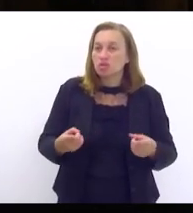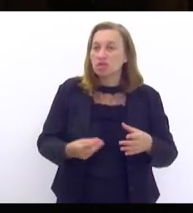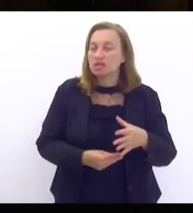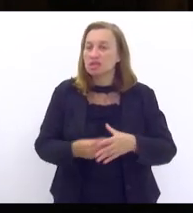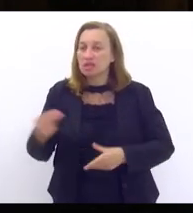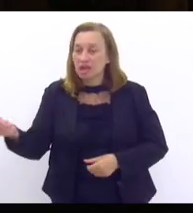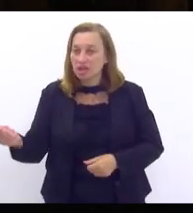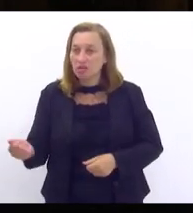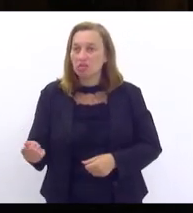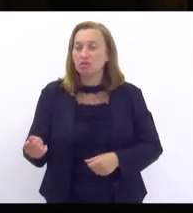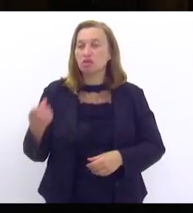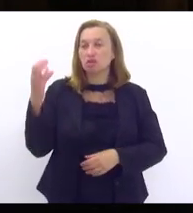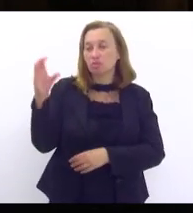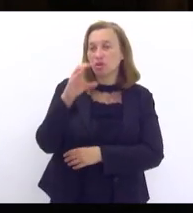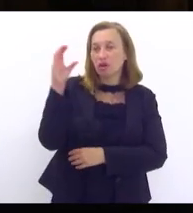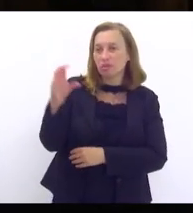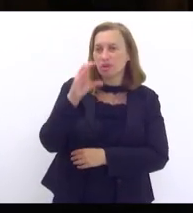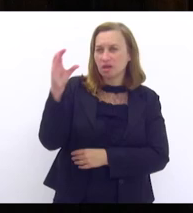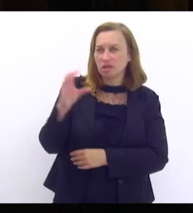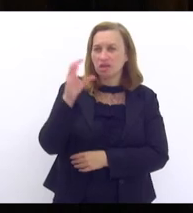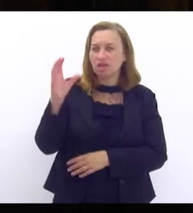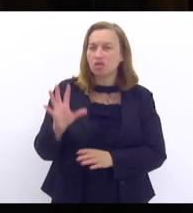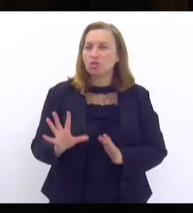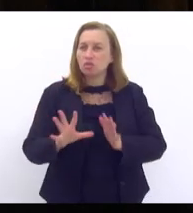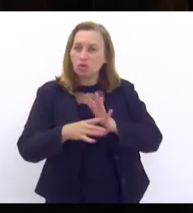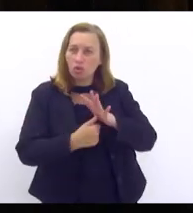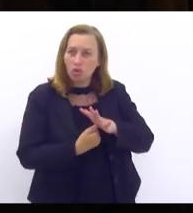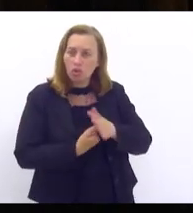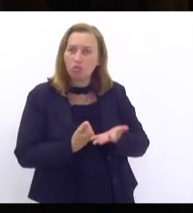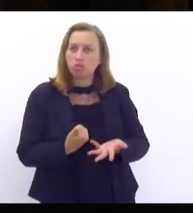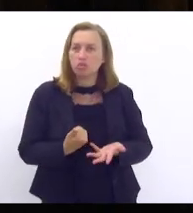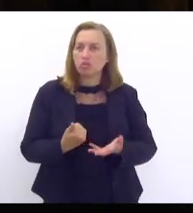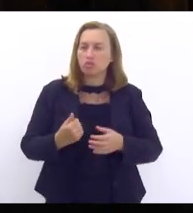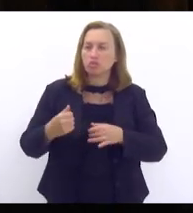continuam. Vi para a praia no Rio de Janeiro, que